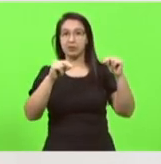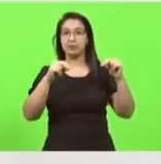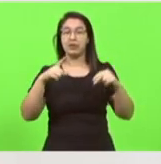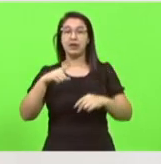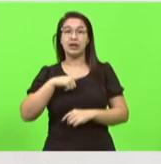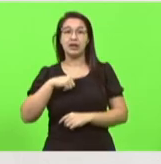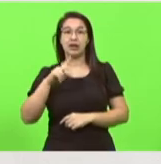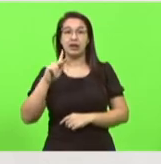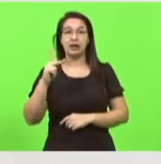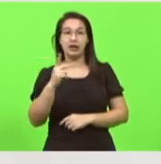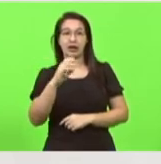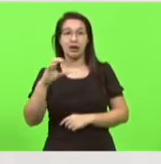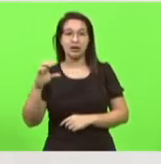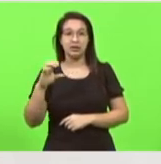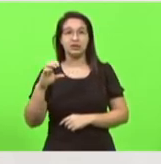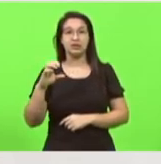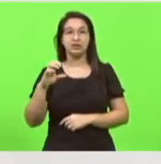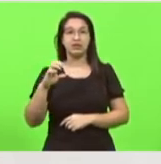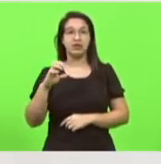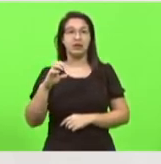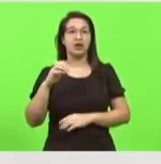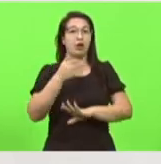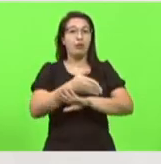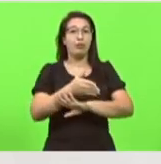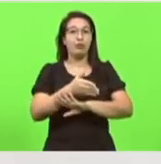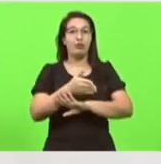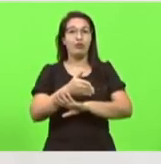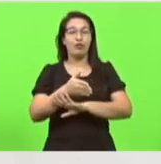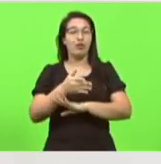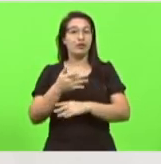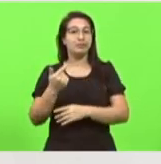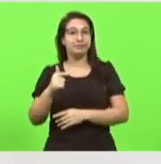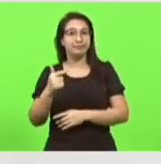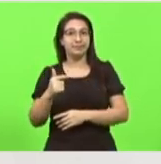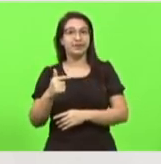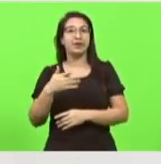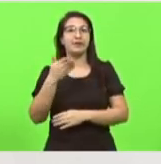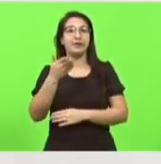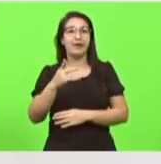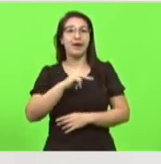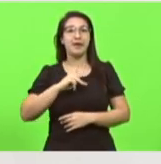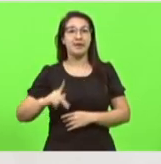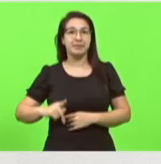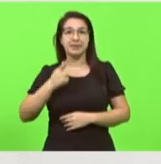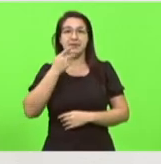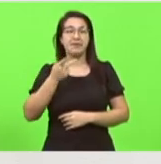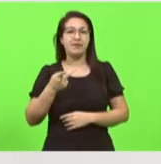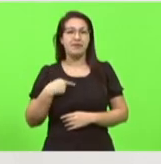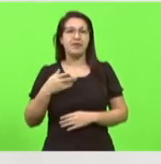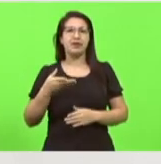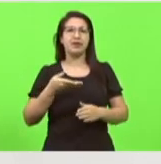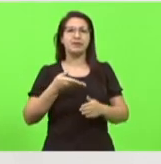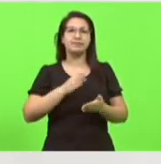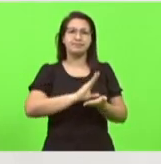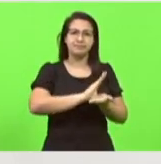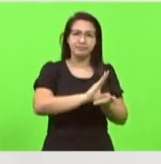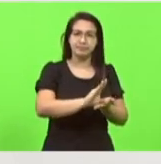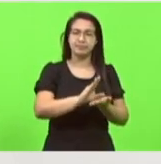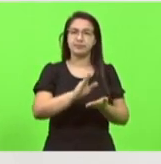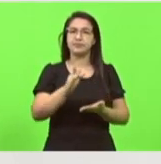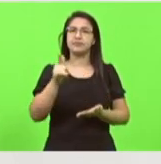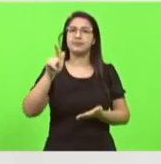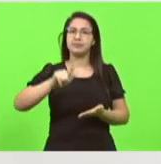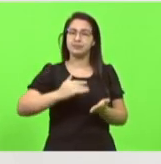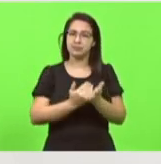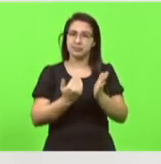ir. Podia aproveitar a ida lá na CPI, passar lá no Palácio, falar com o presidente e falar, ó, pô, vamos investir mais em Santa Catarina, mas foge de